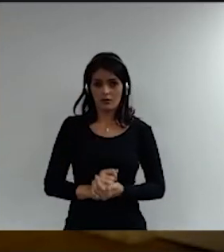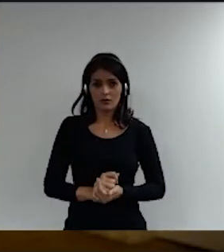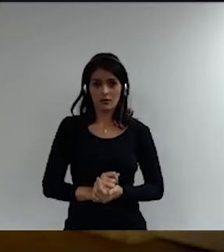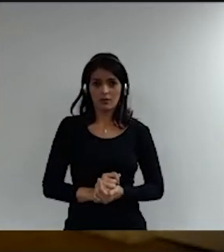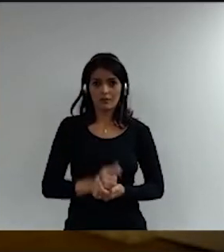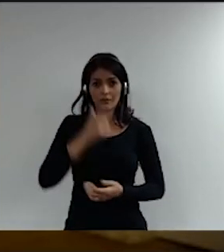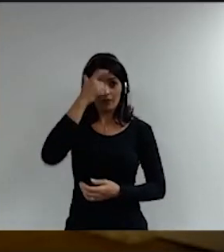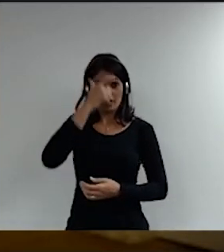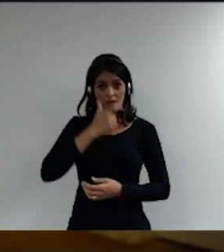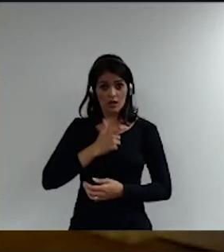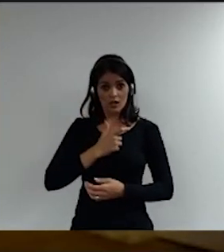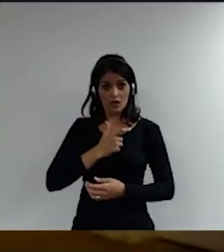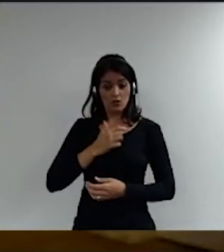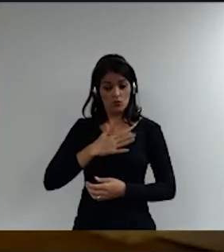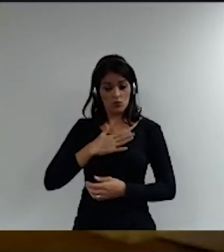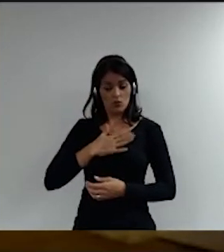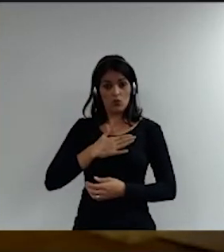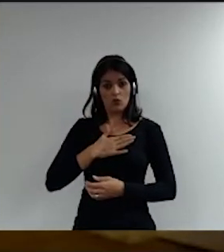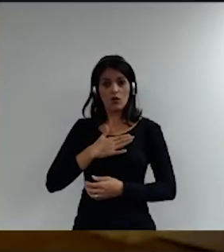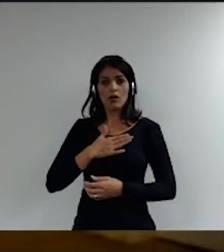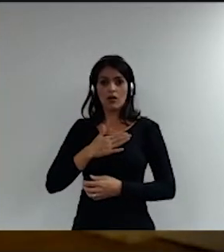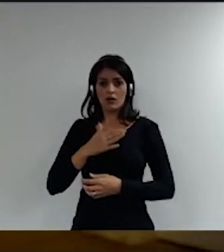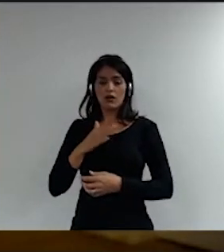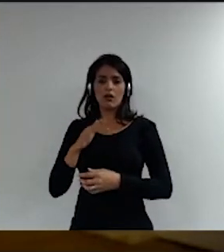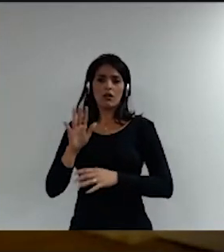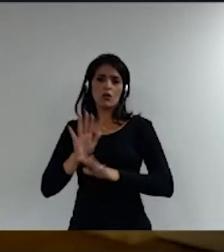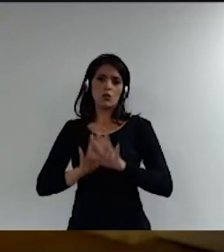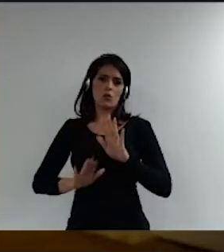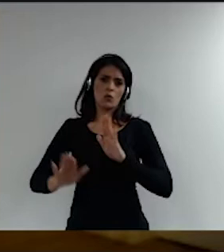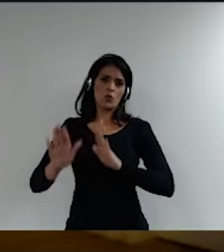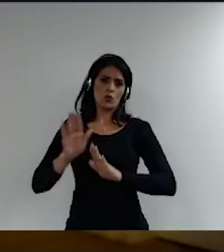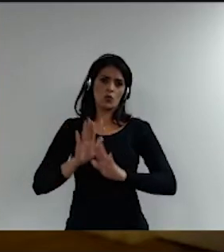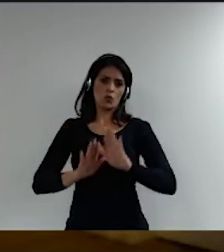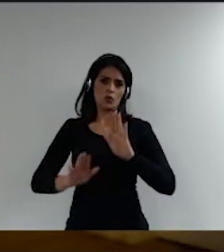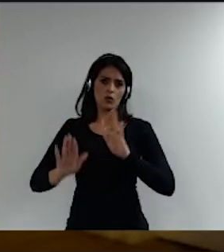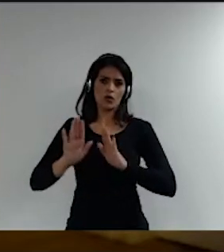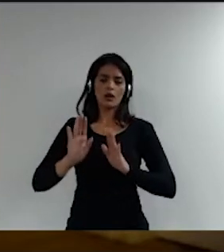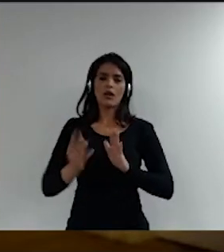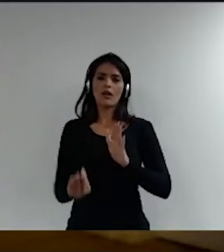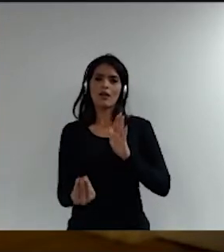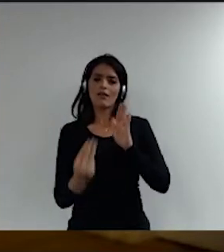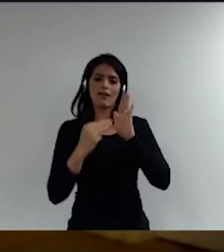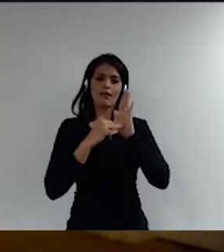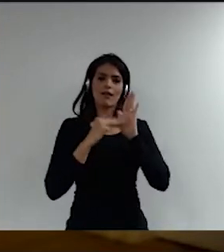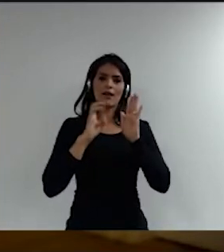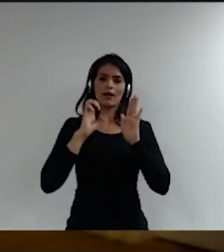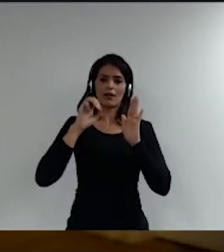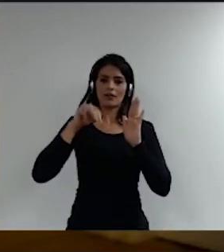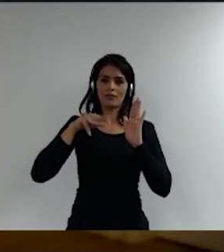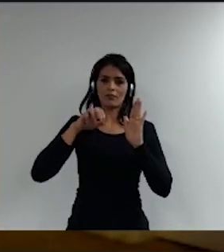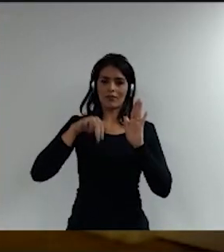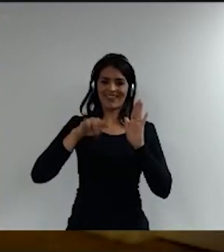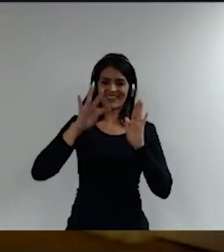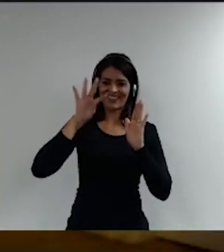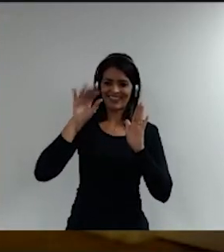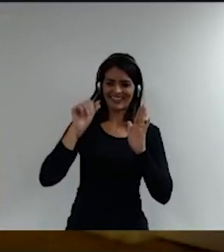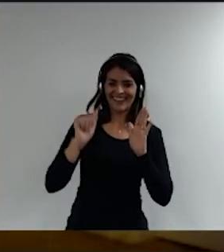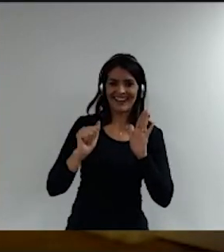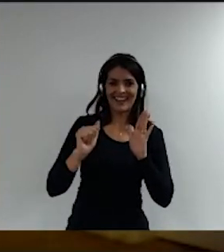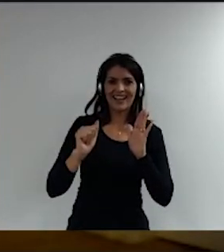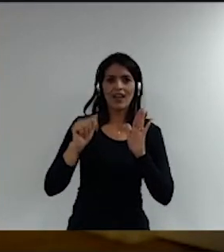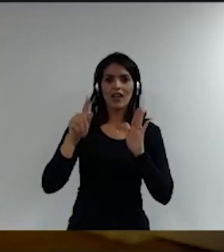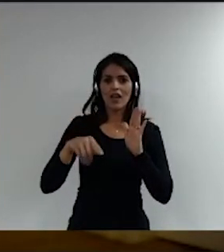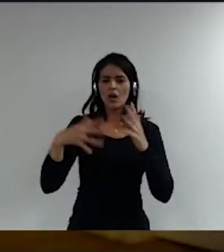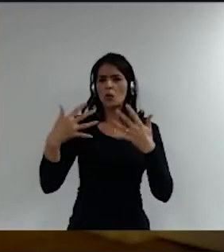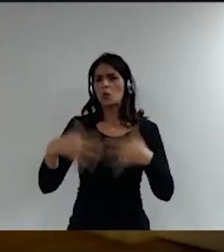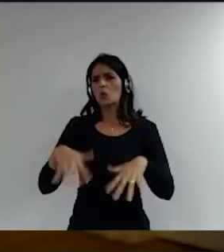eu, por exemplo, tenho um cuidado muito grande com ementa. Ementa é algo danoso nos tribunais superiores. E meus